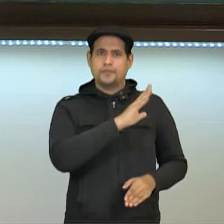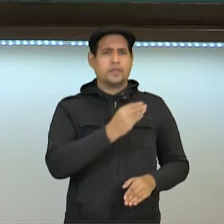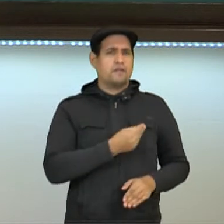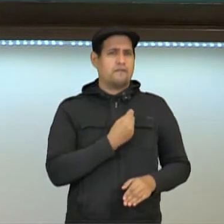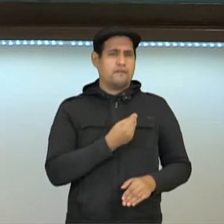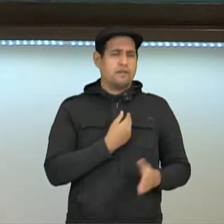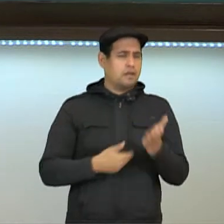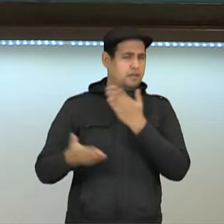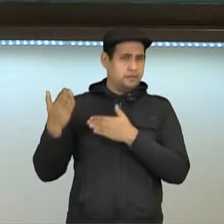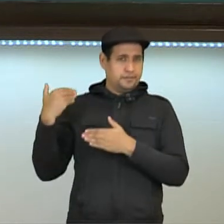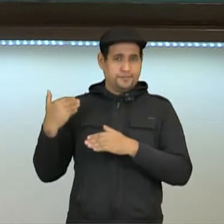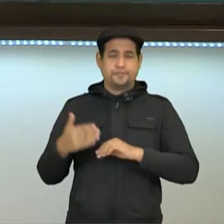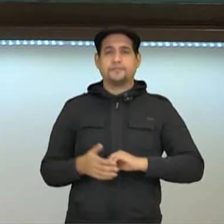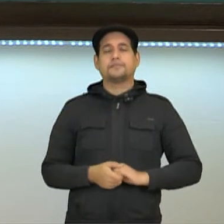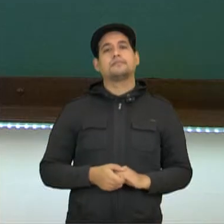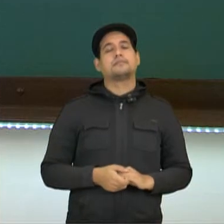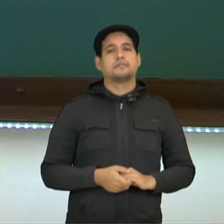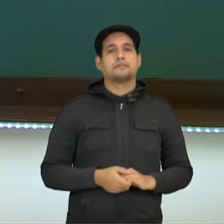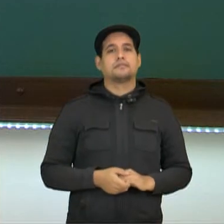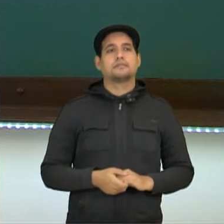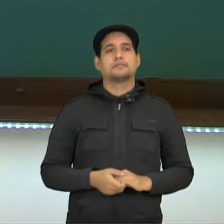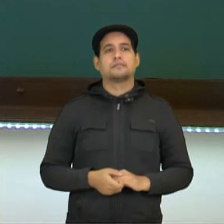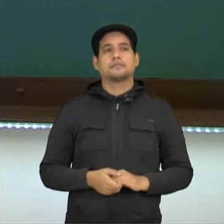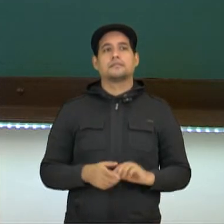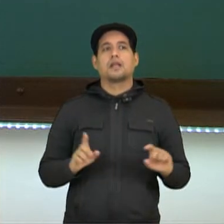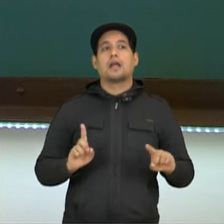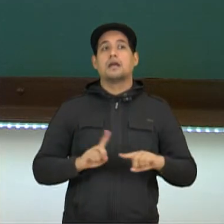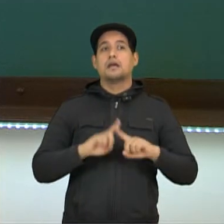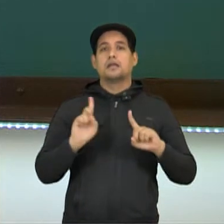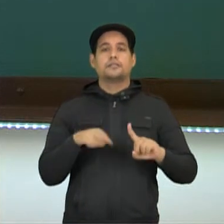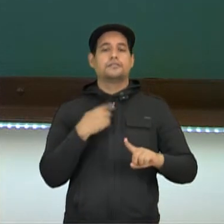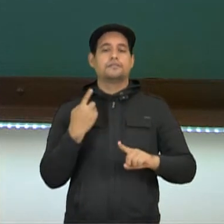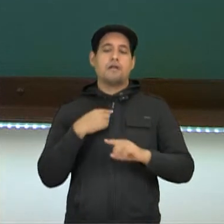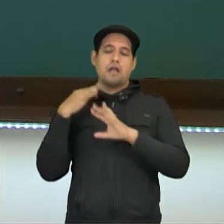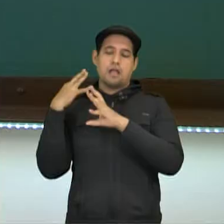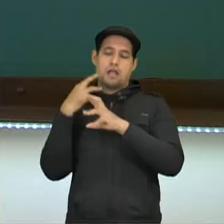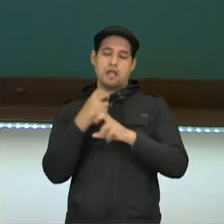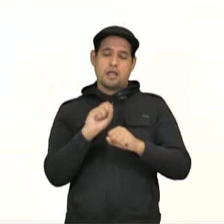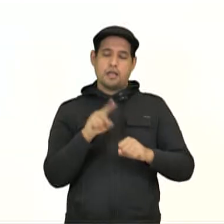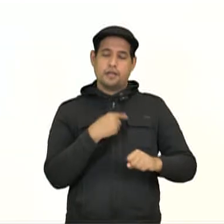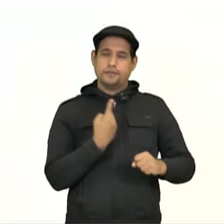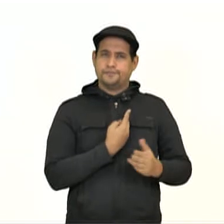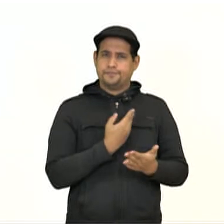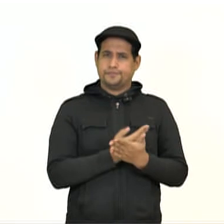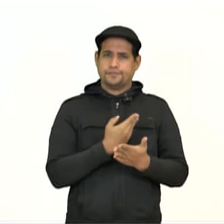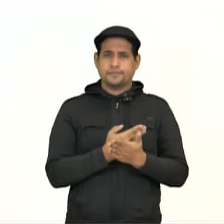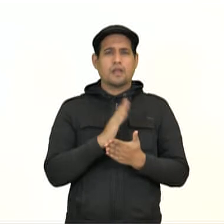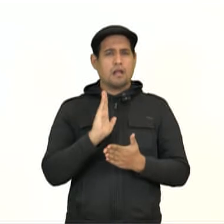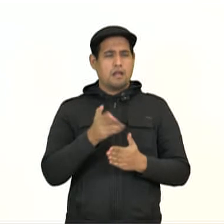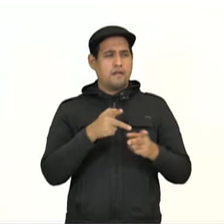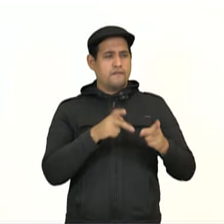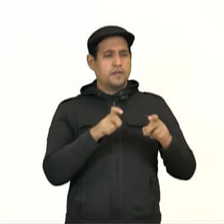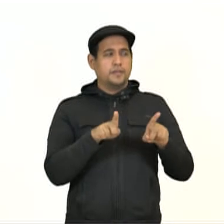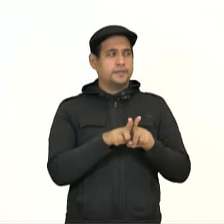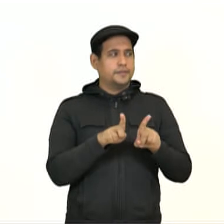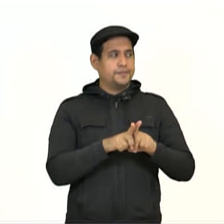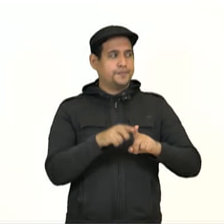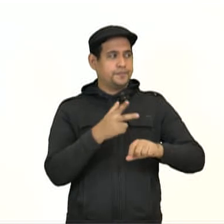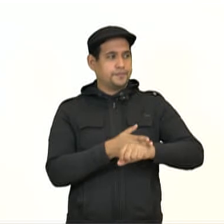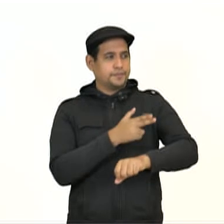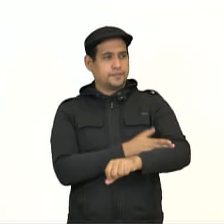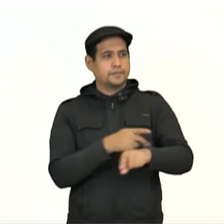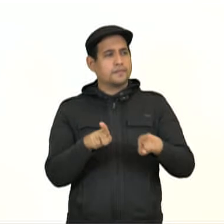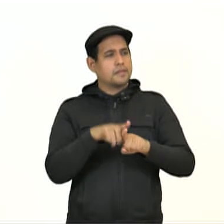naquele período, tá? Então, aqui vamos fazer a retomada da nossa aula, né? Vimos que na Baixa Idade